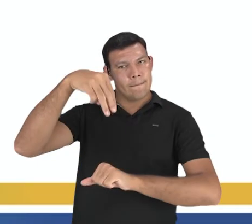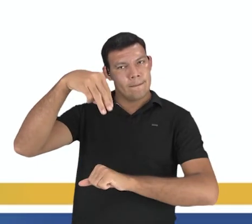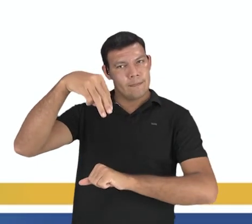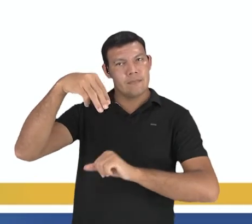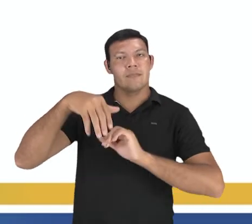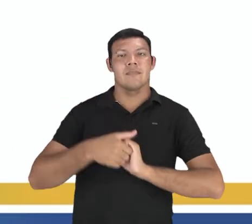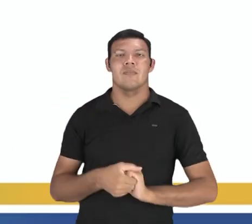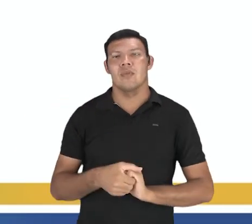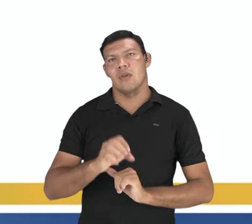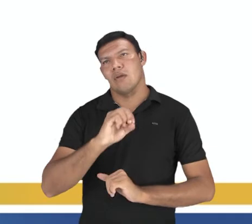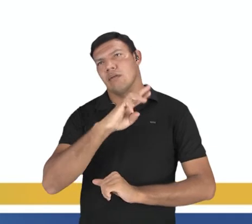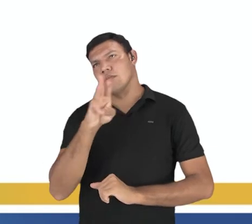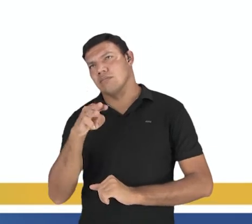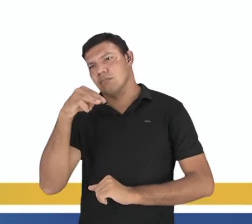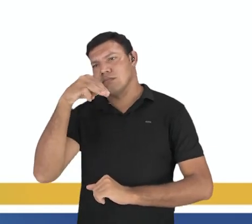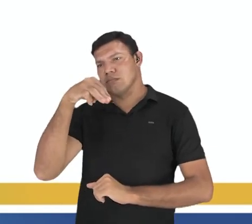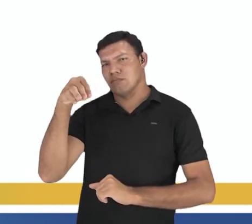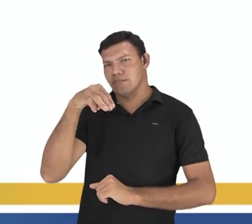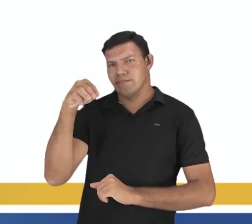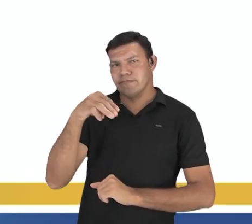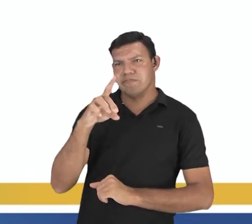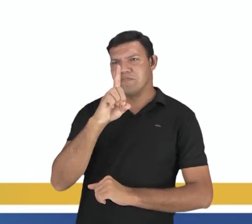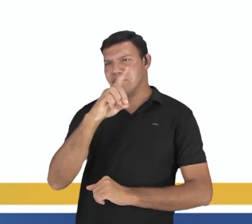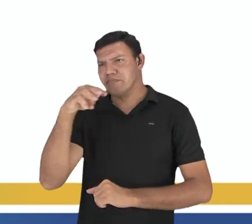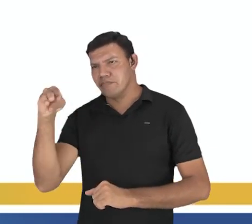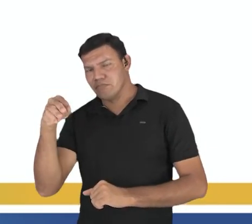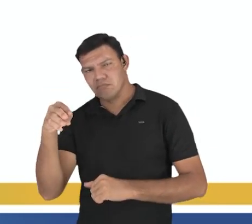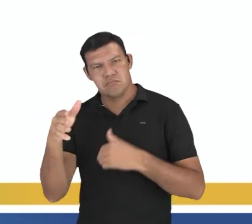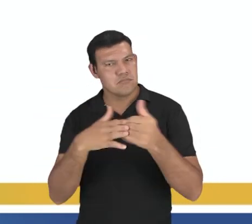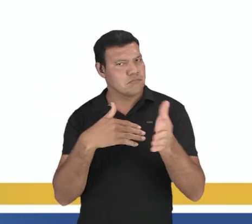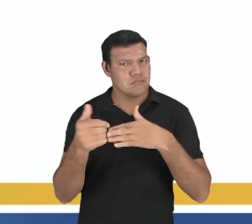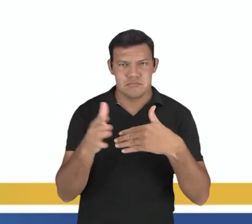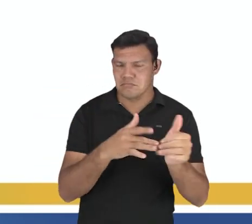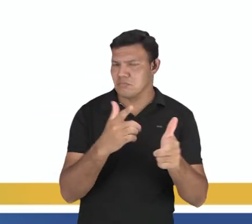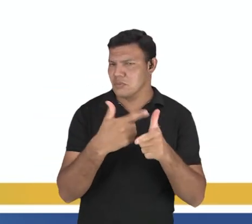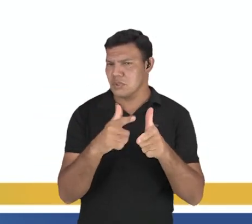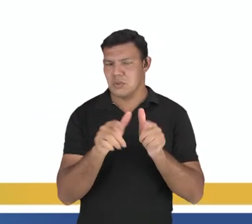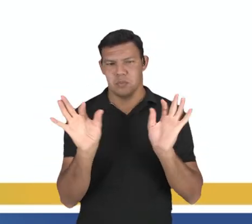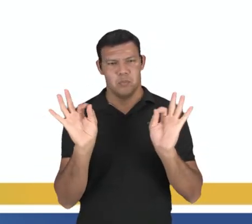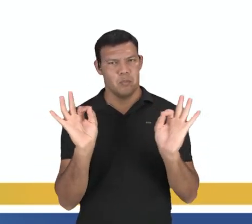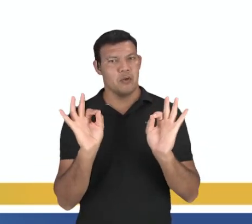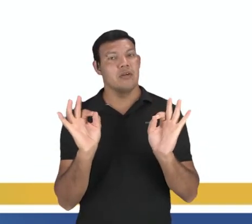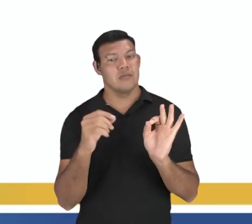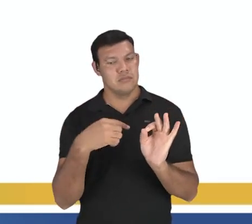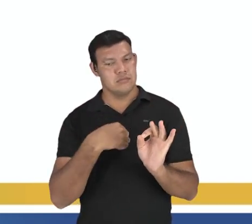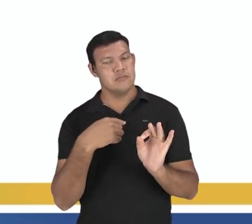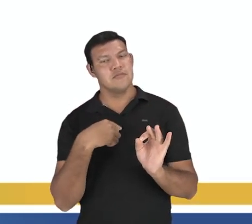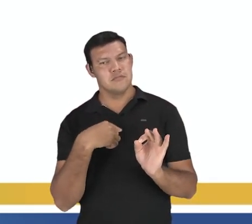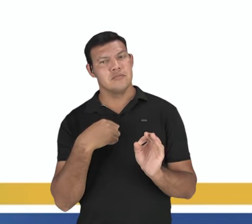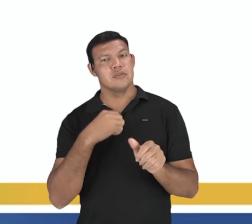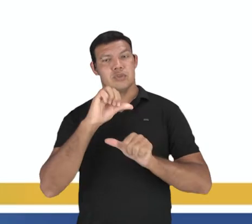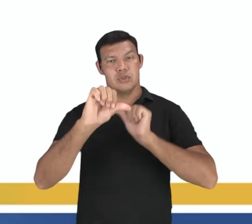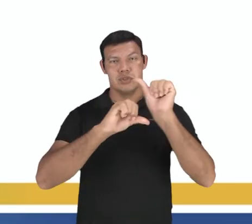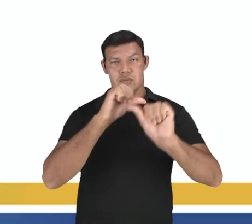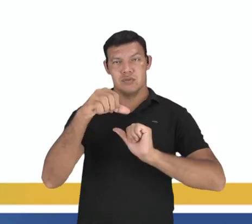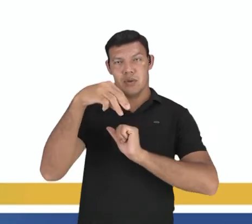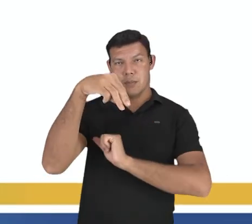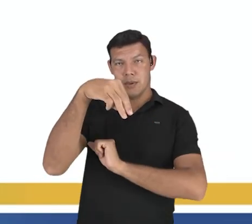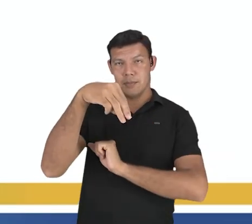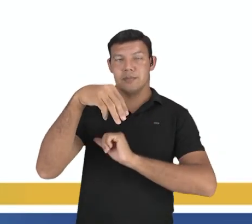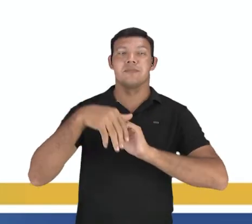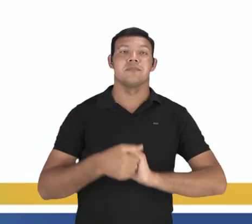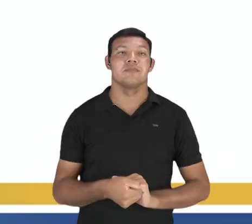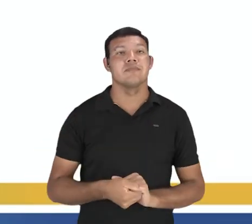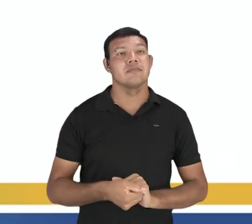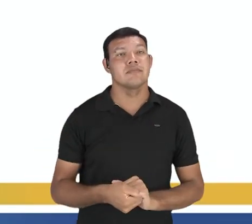transformar em mm ou em BM sem problemas mas eu particularidade quero transformar em média e